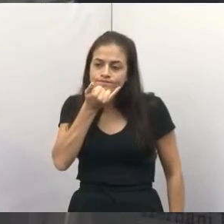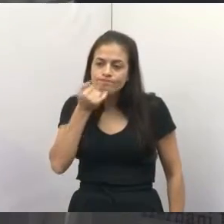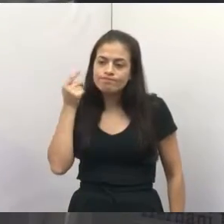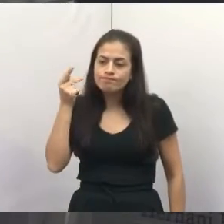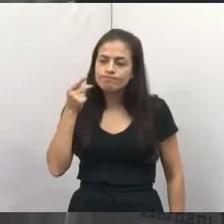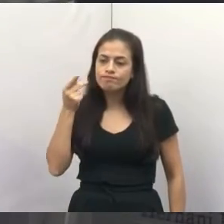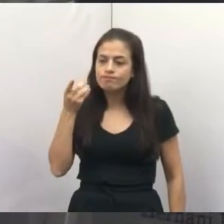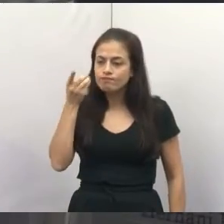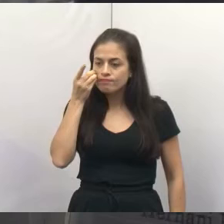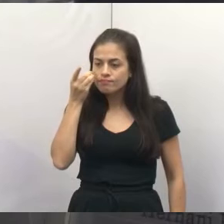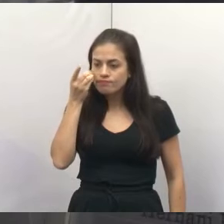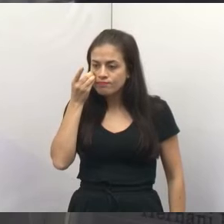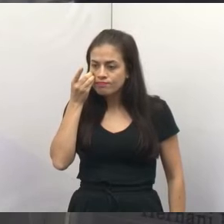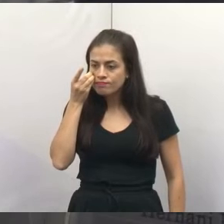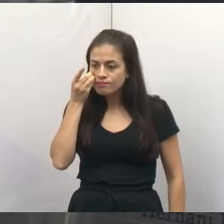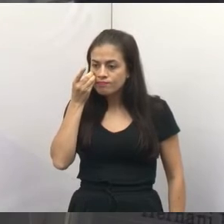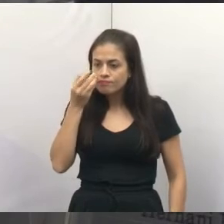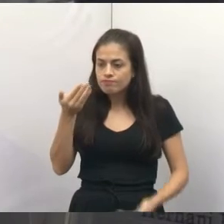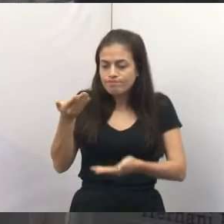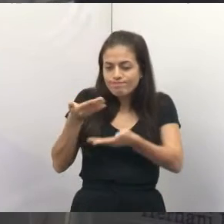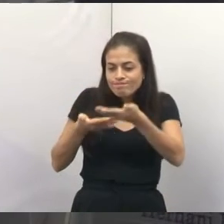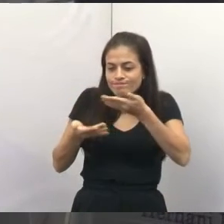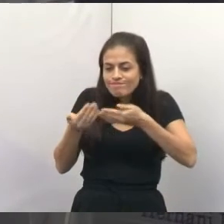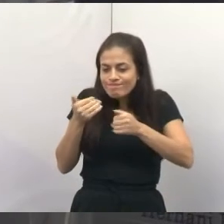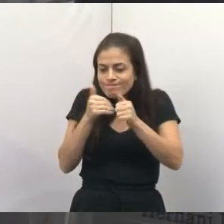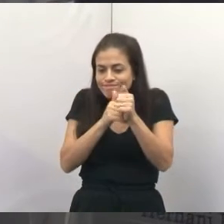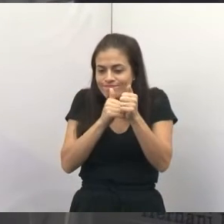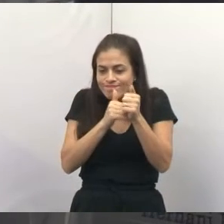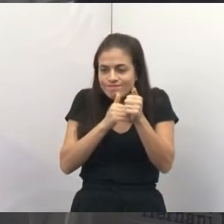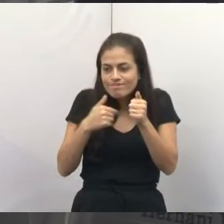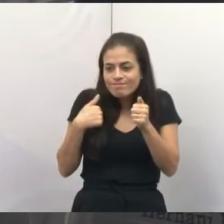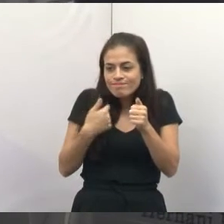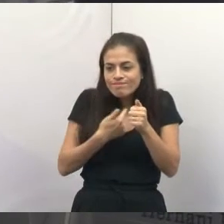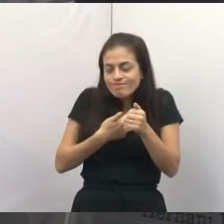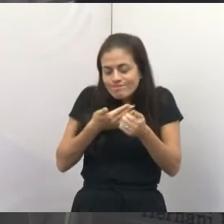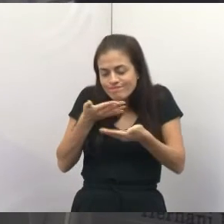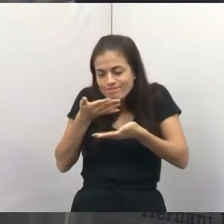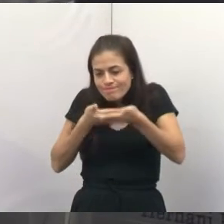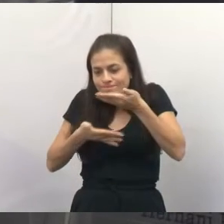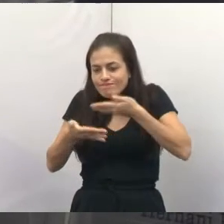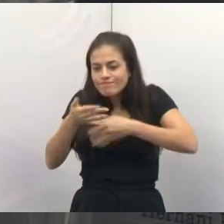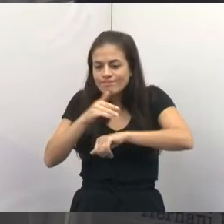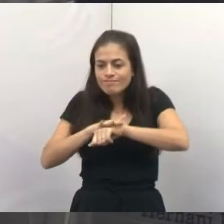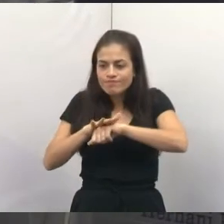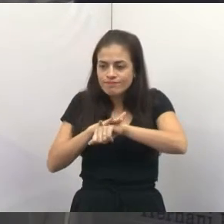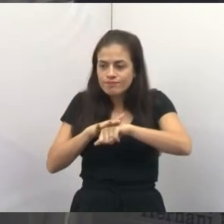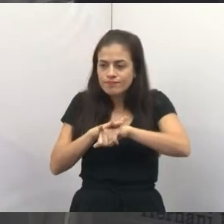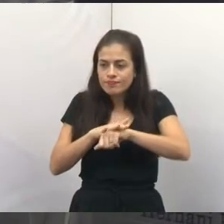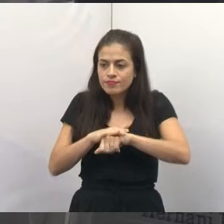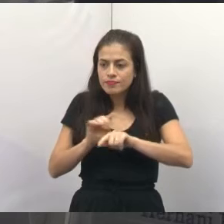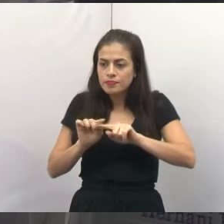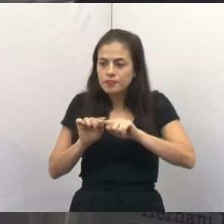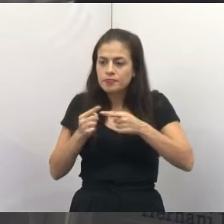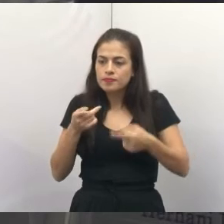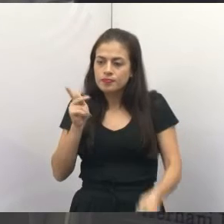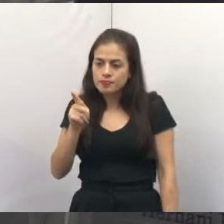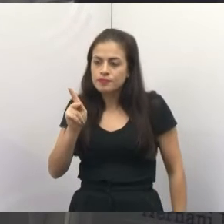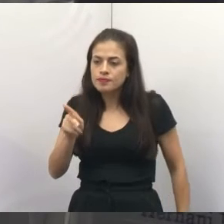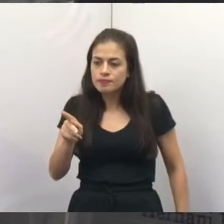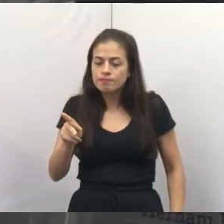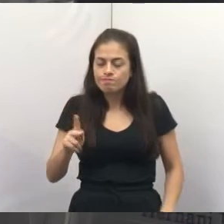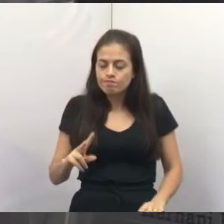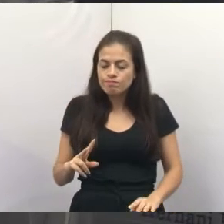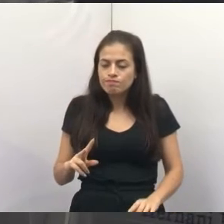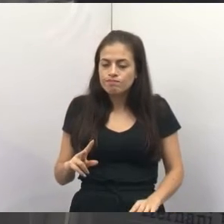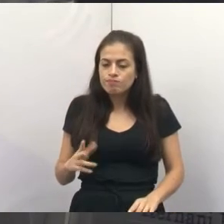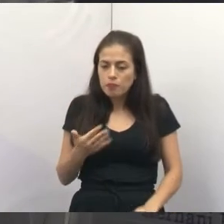ríspida que aqui nos bastidores aqui nós conduzimos aqui uma fala, mas é sempre no intuito de